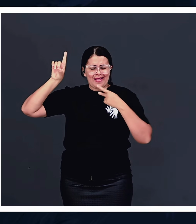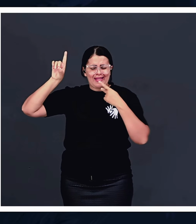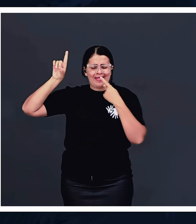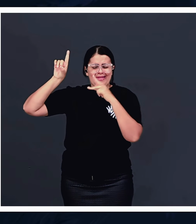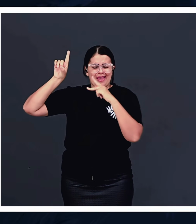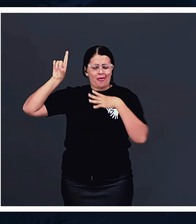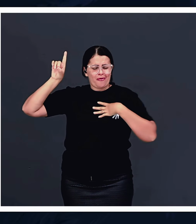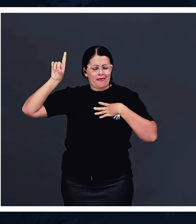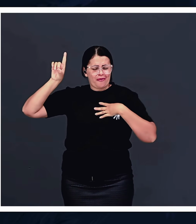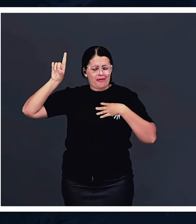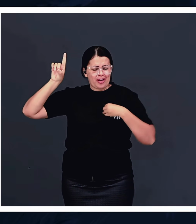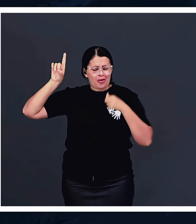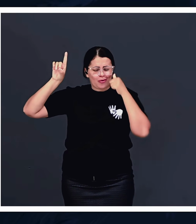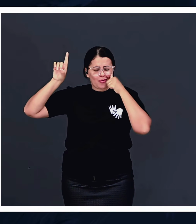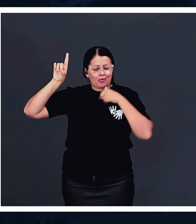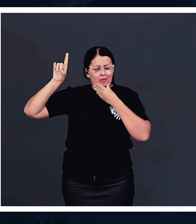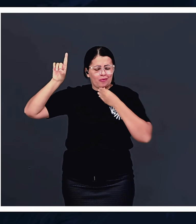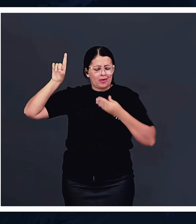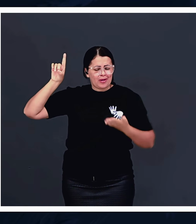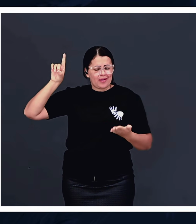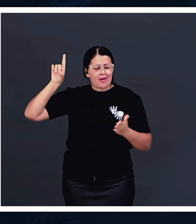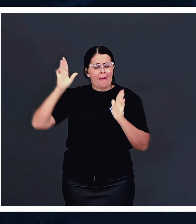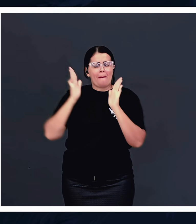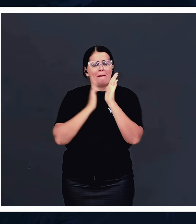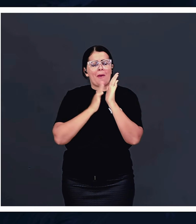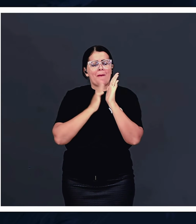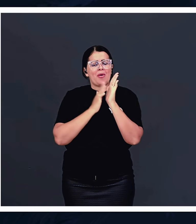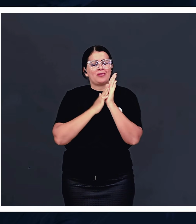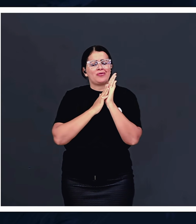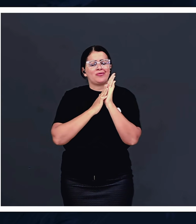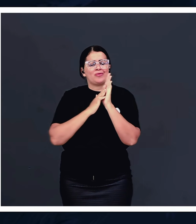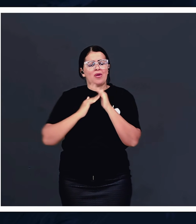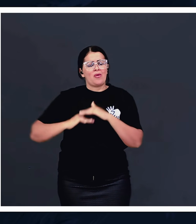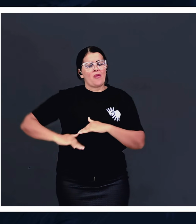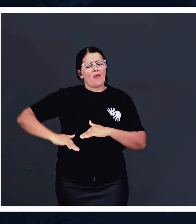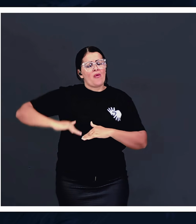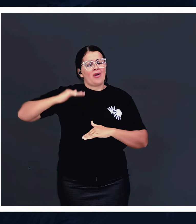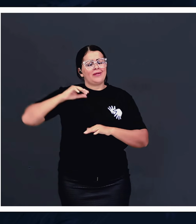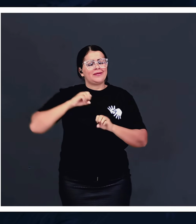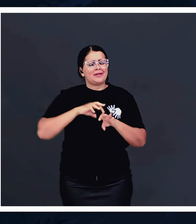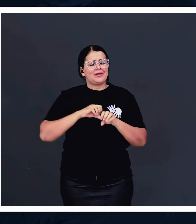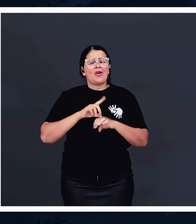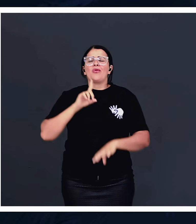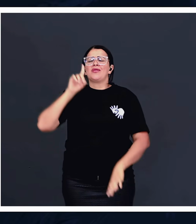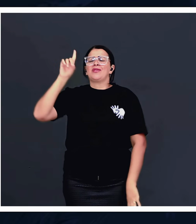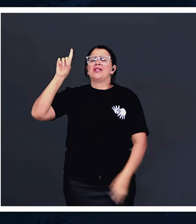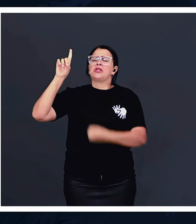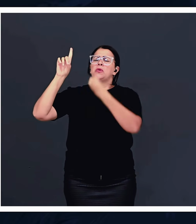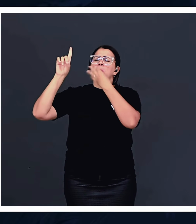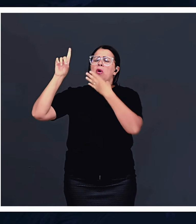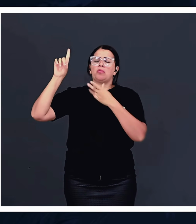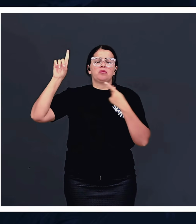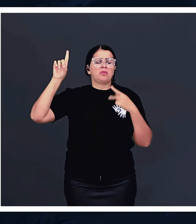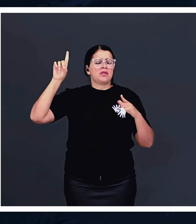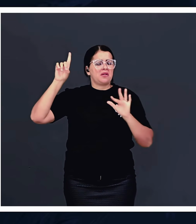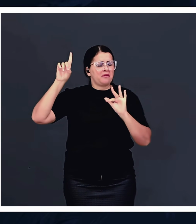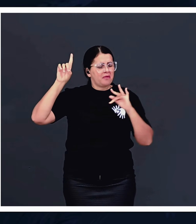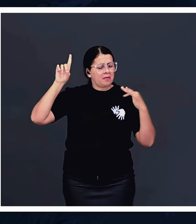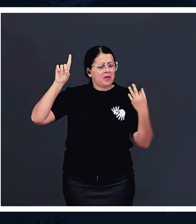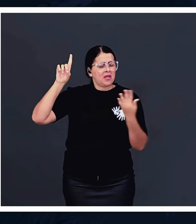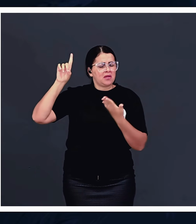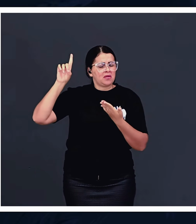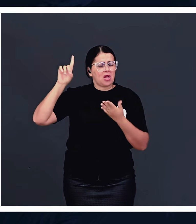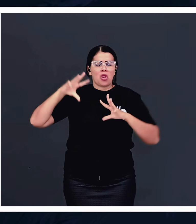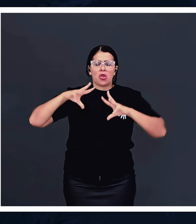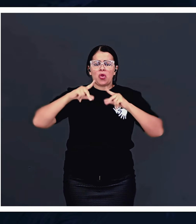nesse propósito de criação e educação. O Senhor tem sido generoso com essa família, através de